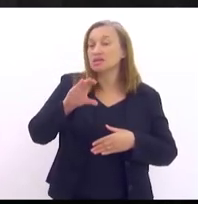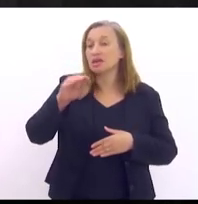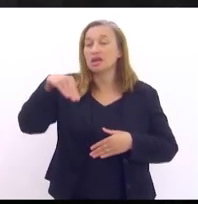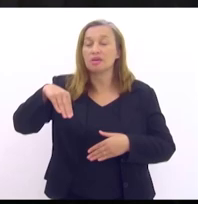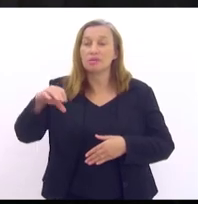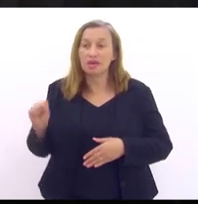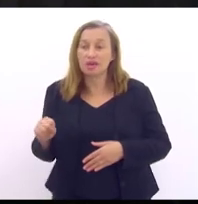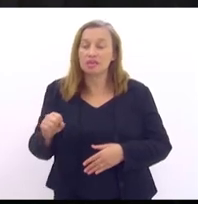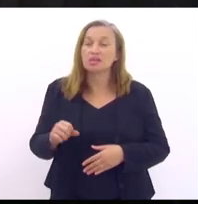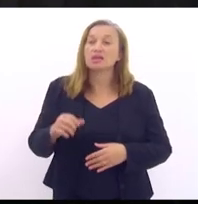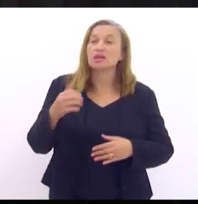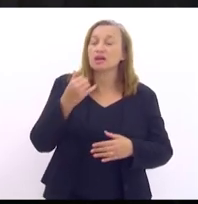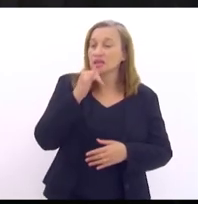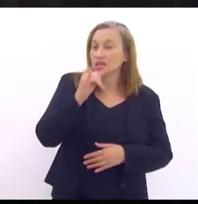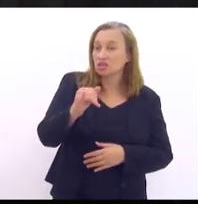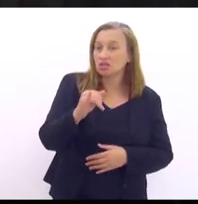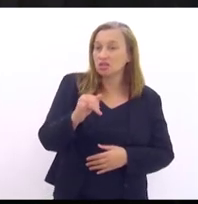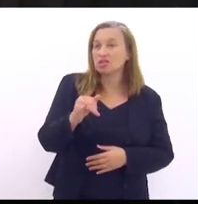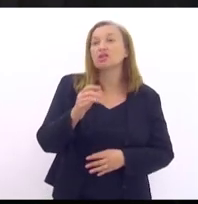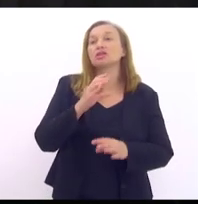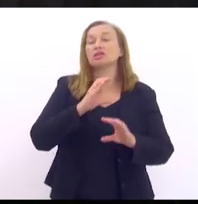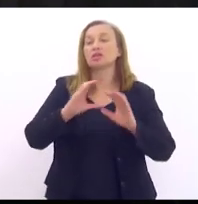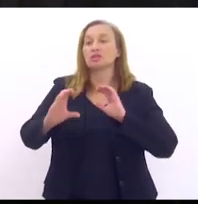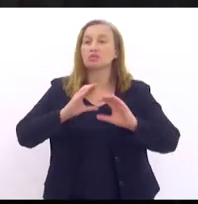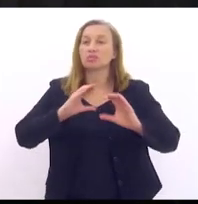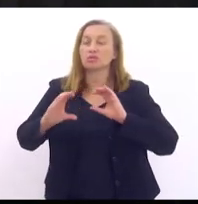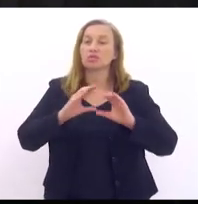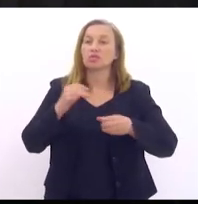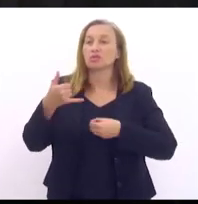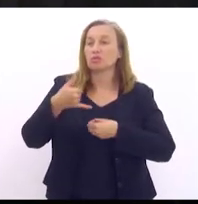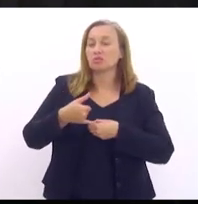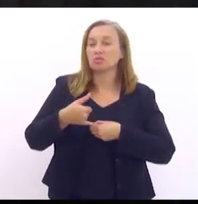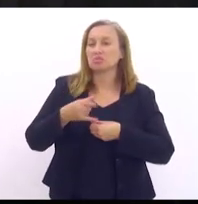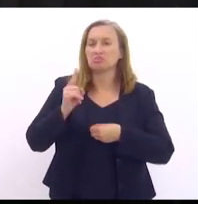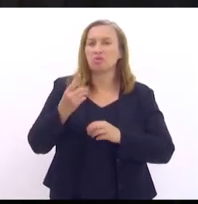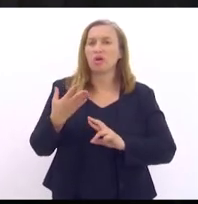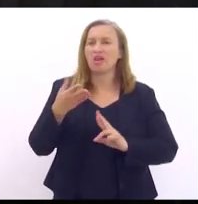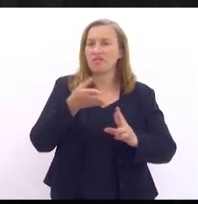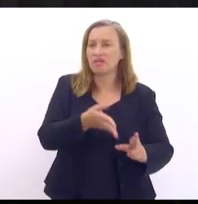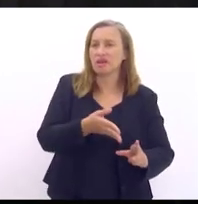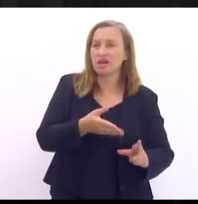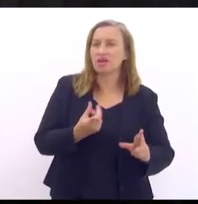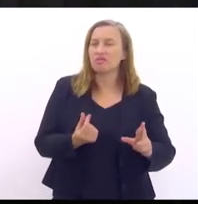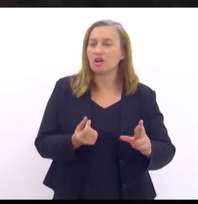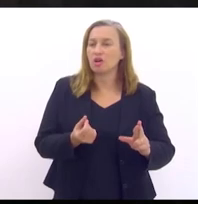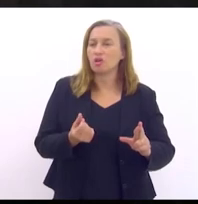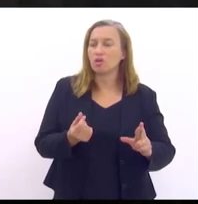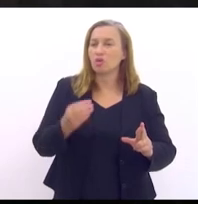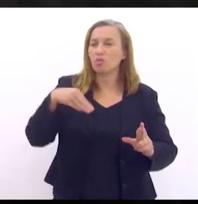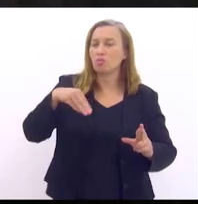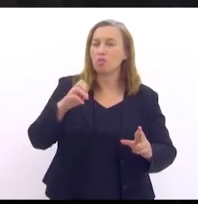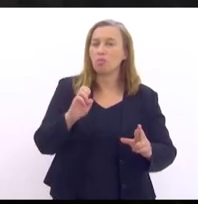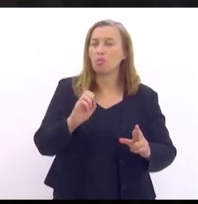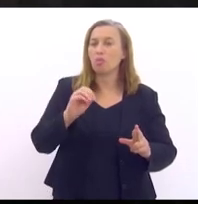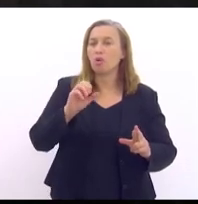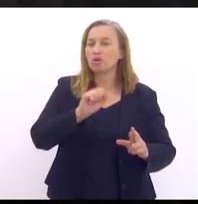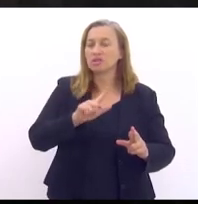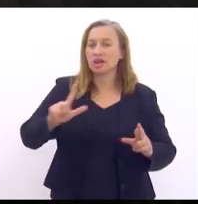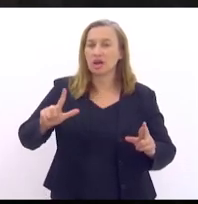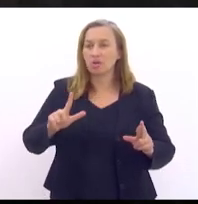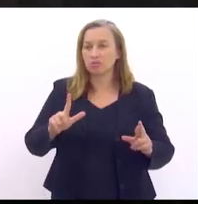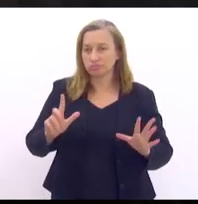energia, telecomunicações e combustíveis. Ele não se refere à alíquota modal. Ele